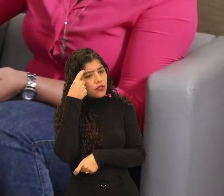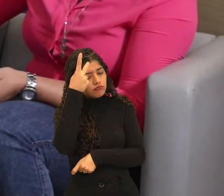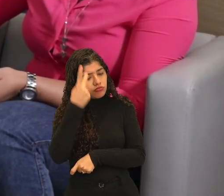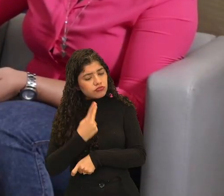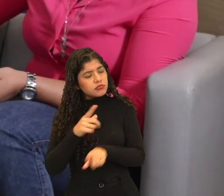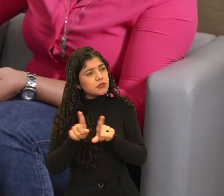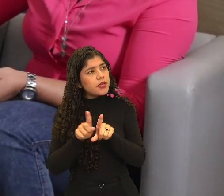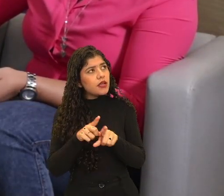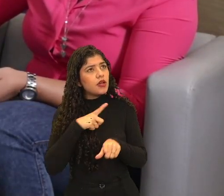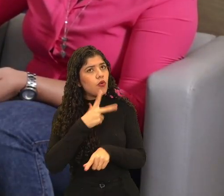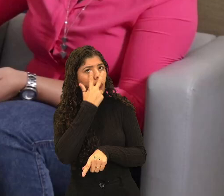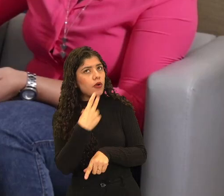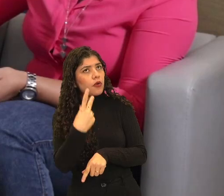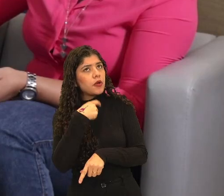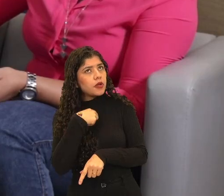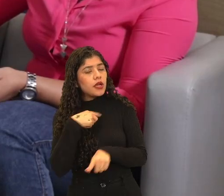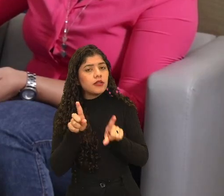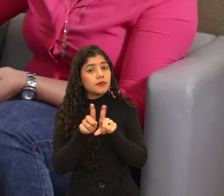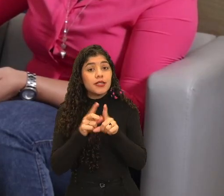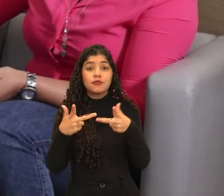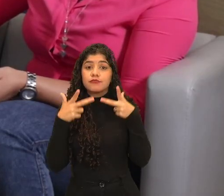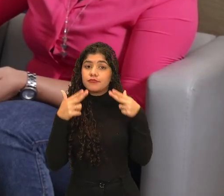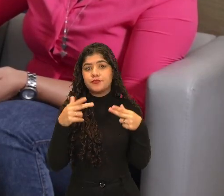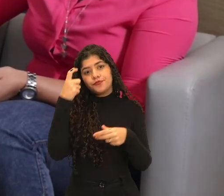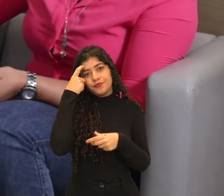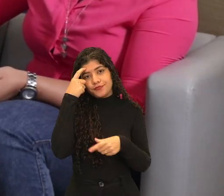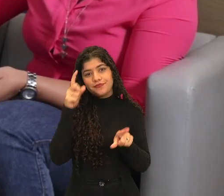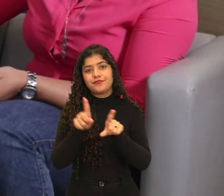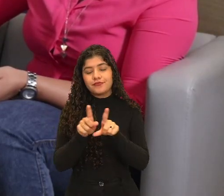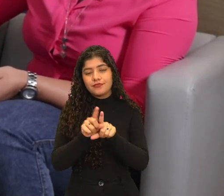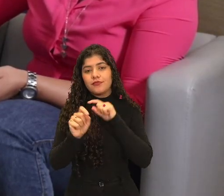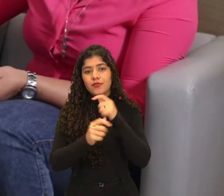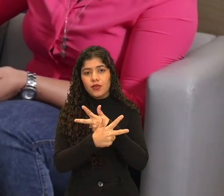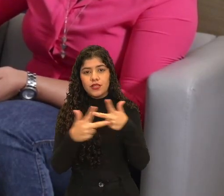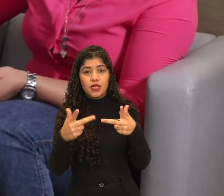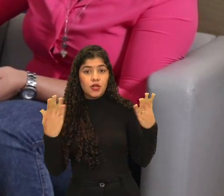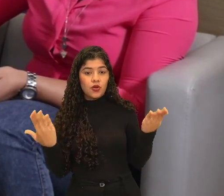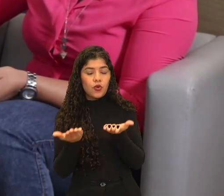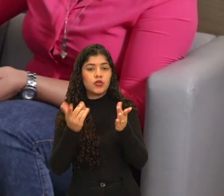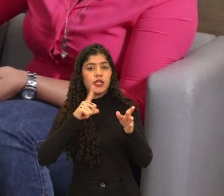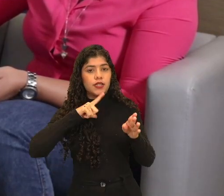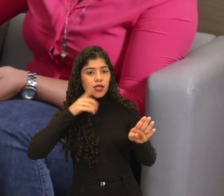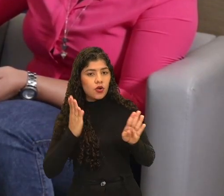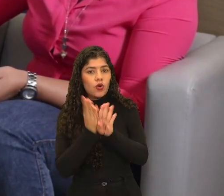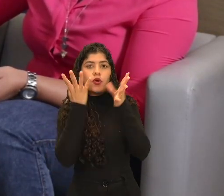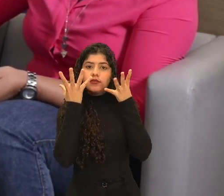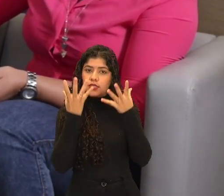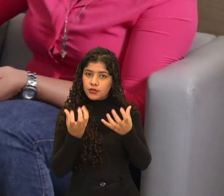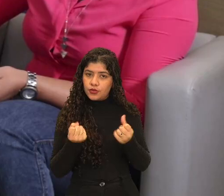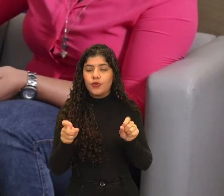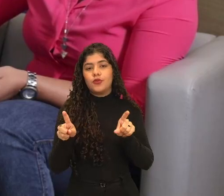tinha. Ele é do mesmo jeito que eu, nisso, naquilo, naquilo. E aí fechou o diagnóstico. Hoje ela levanta a